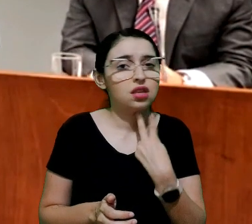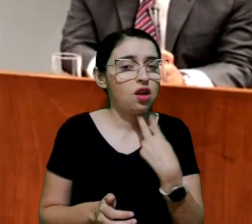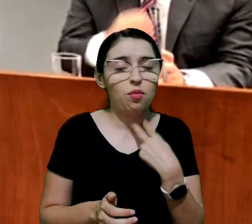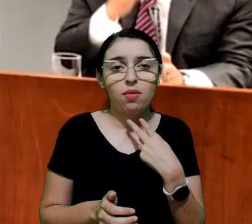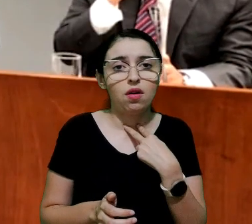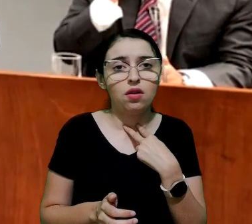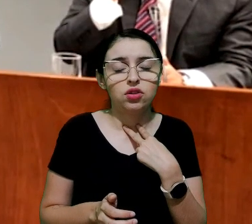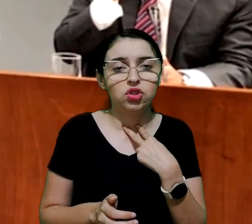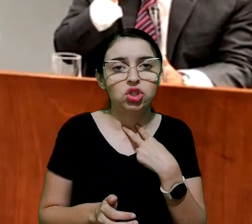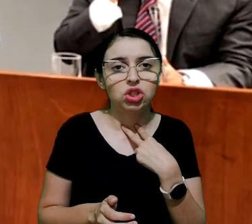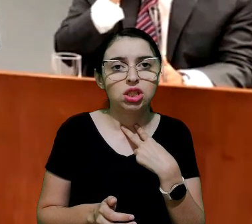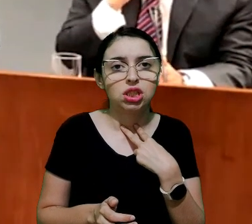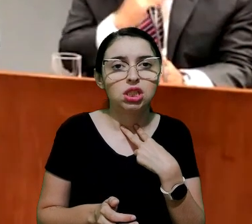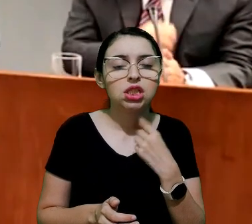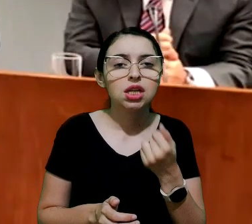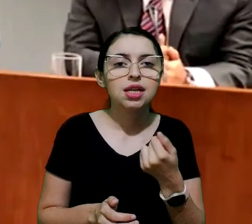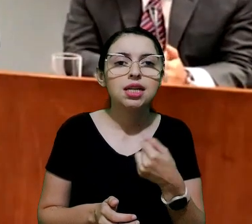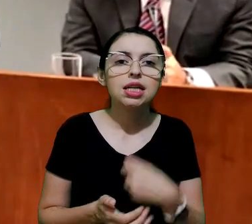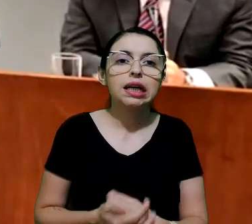sem uma revisão